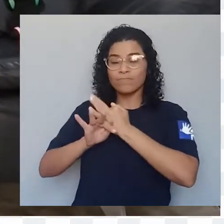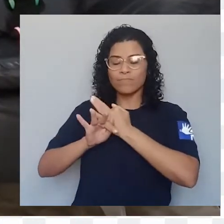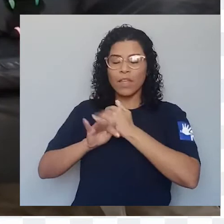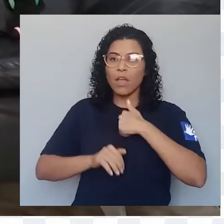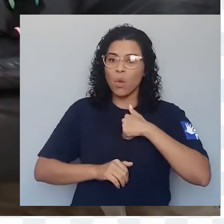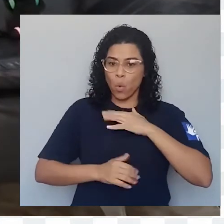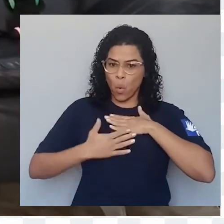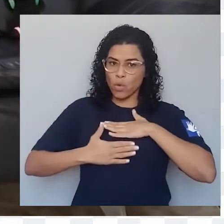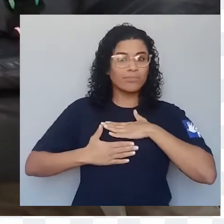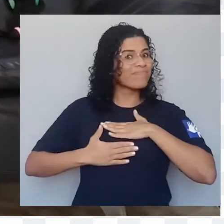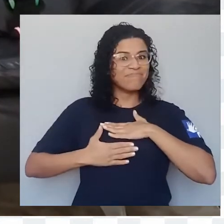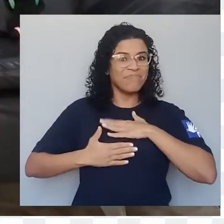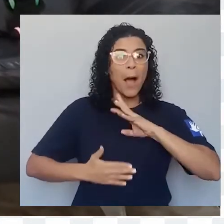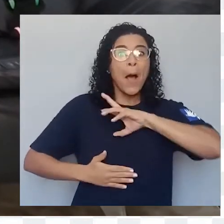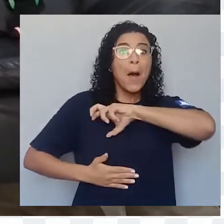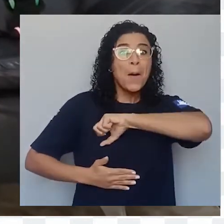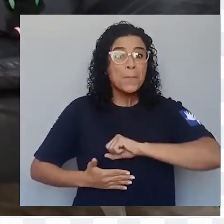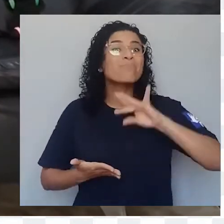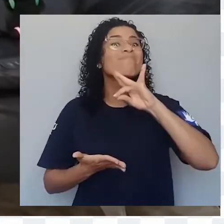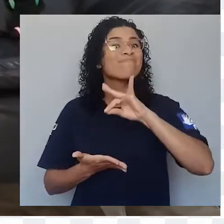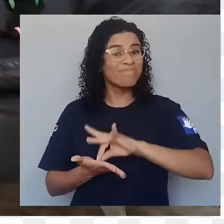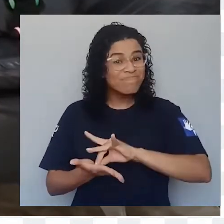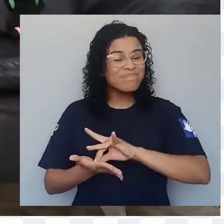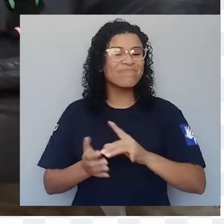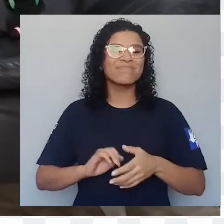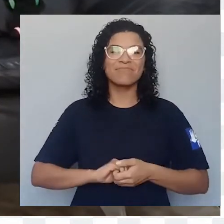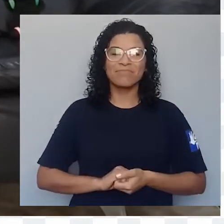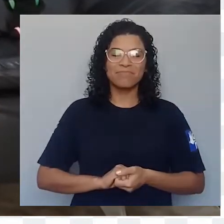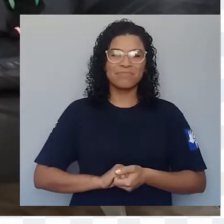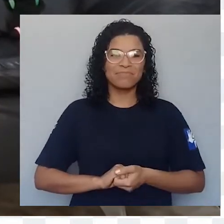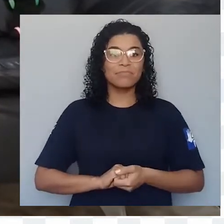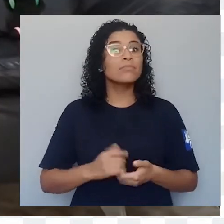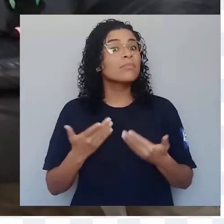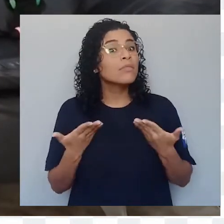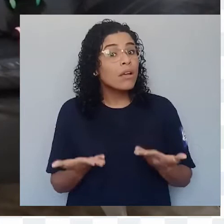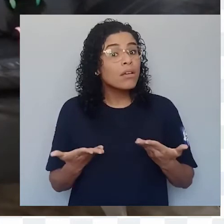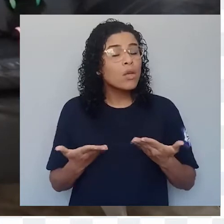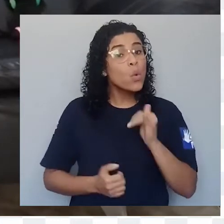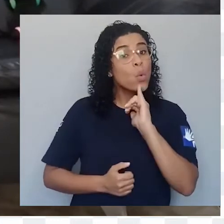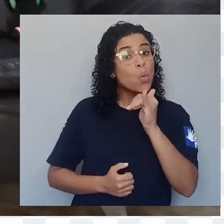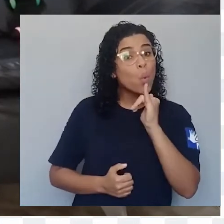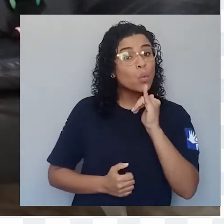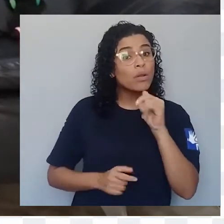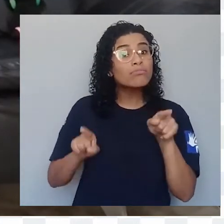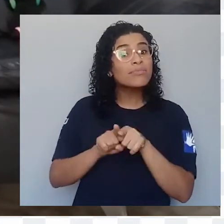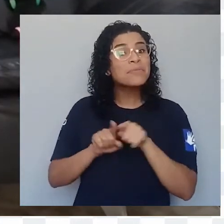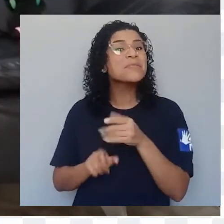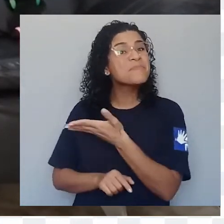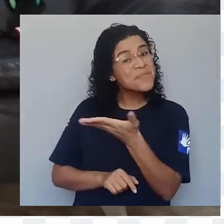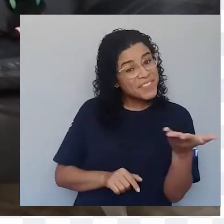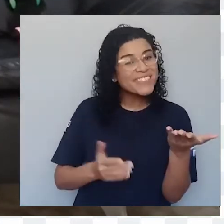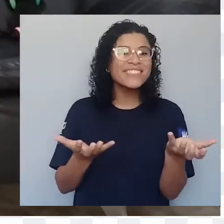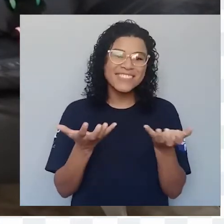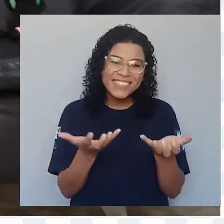férias que eu não gostei, eu amei. E eu quero contá-la para